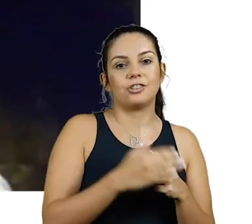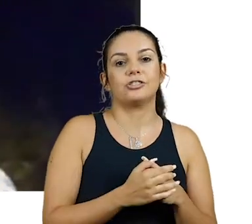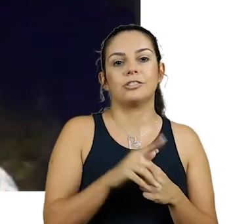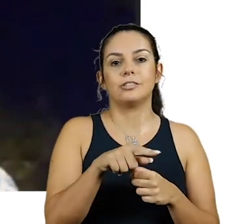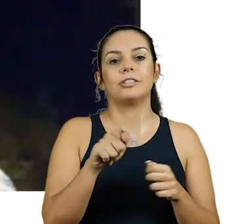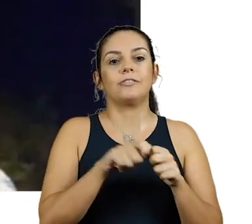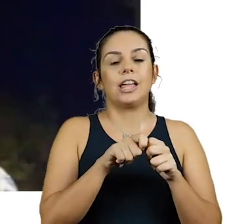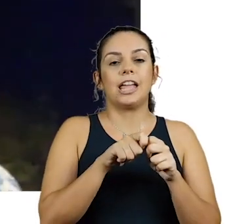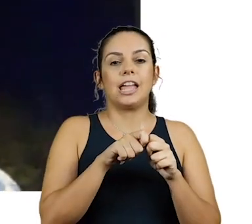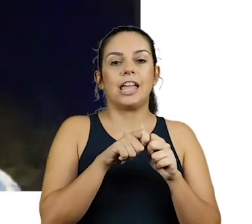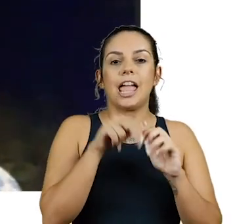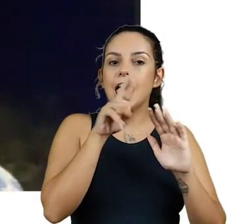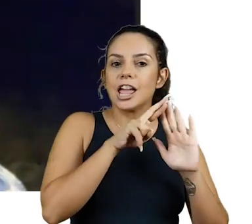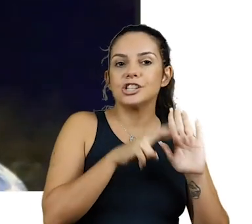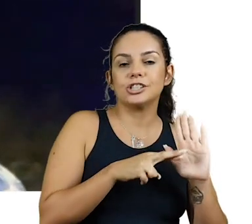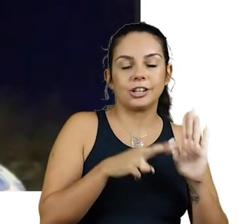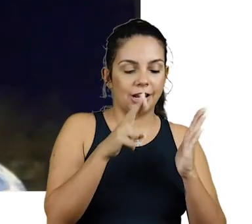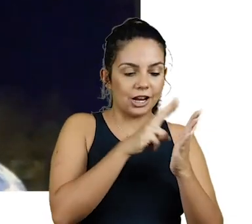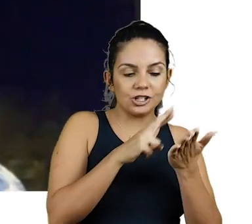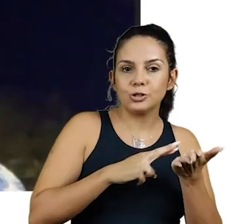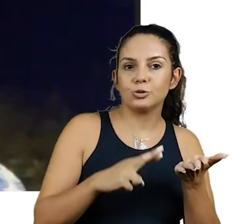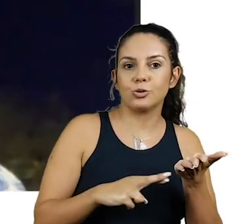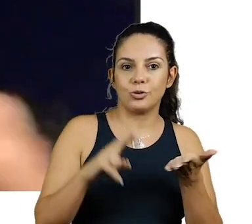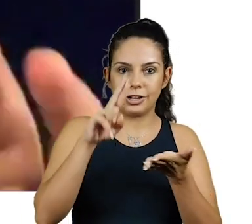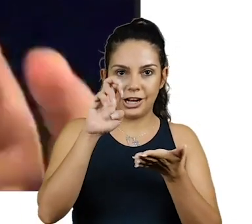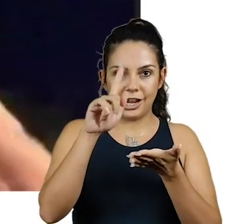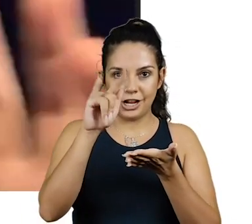foram registros